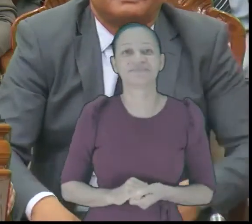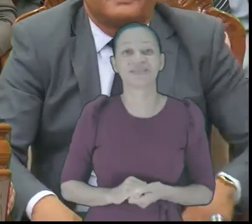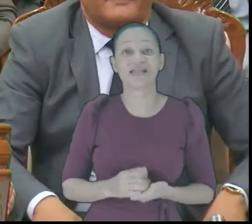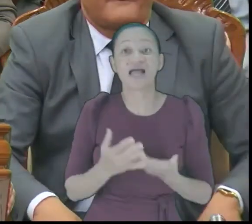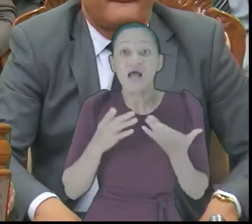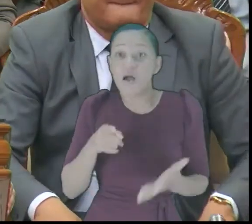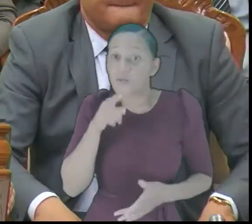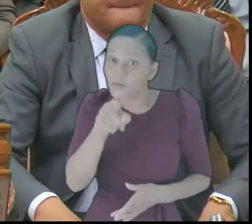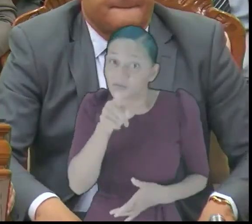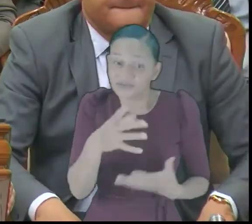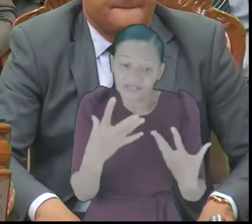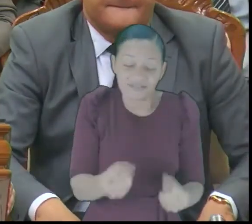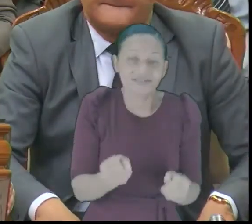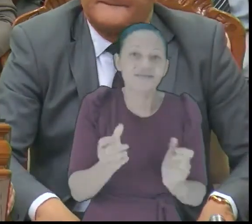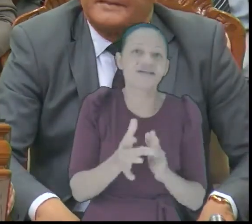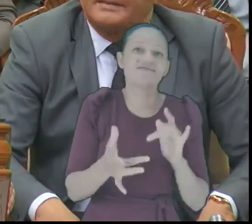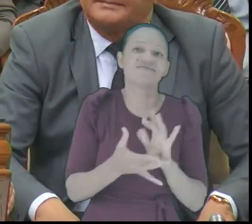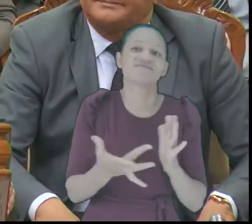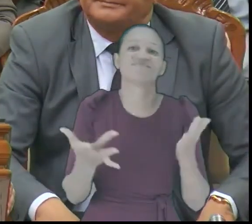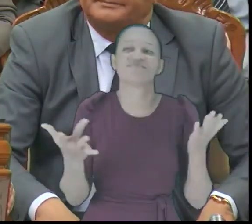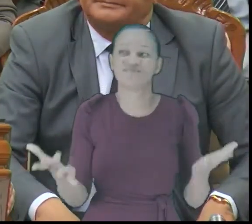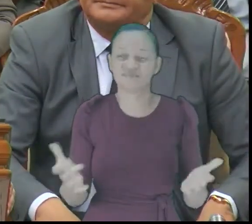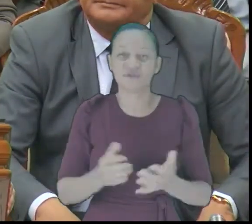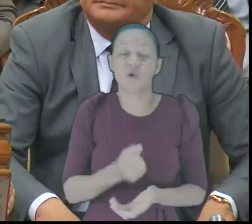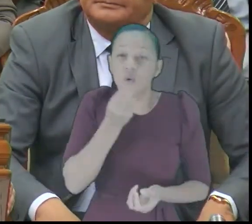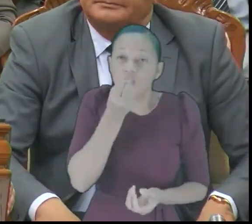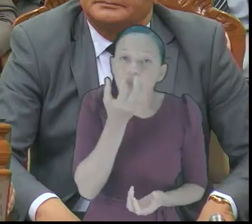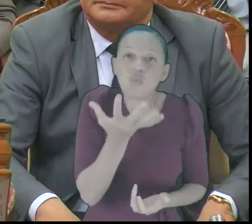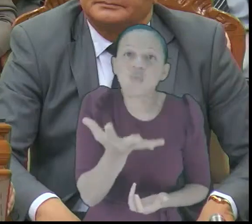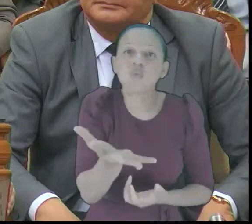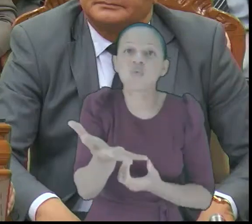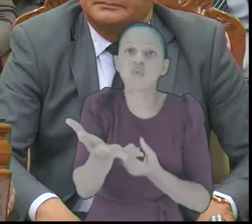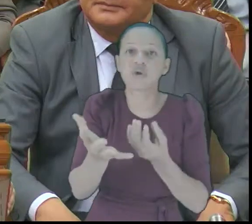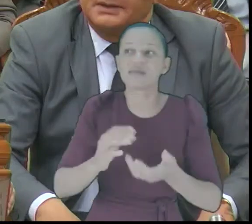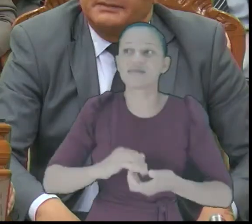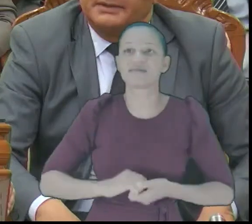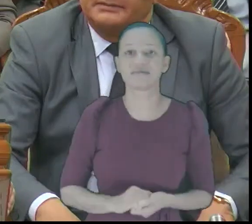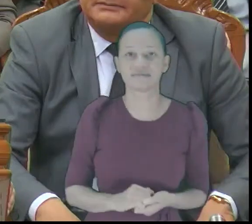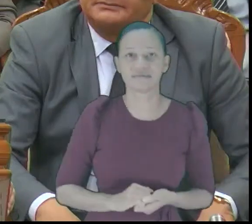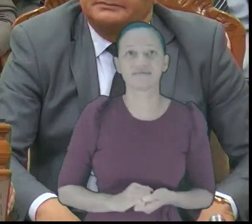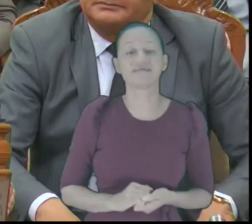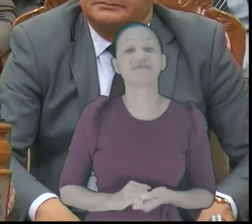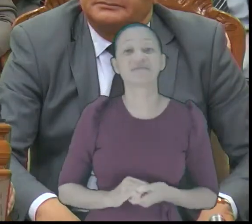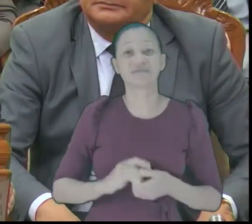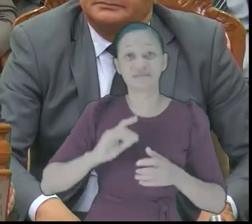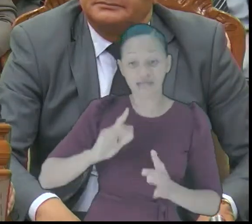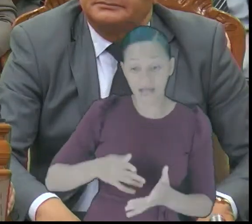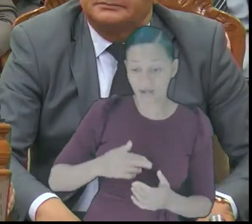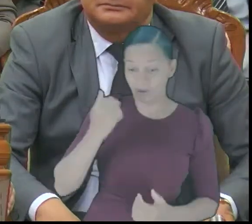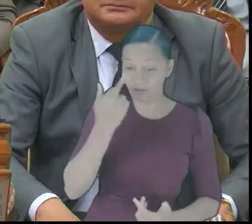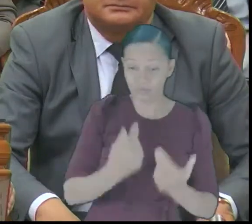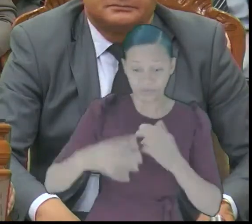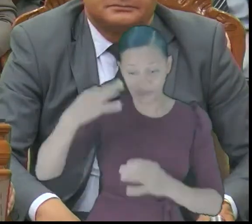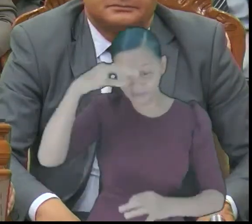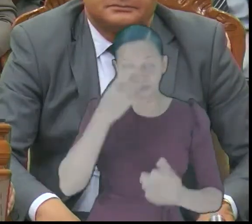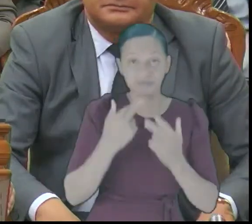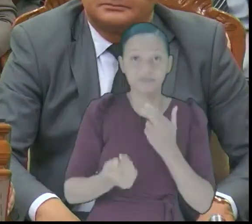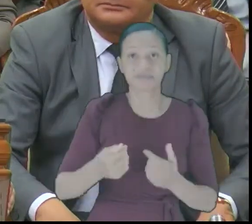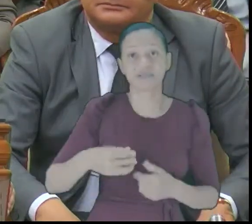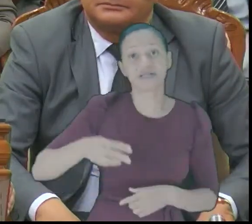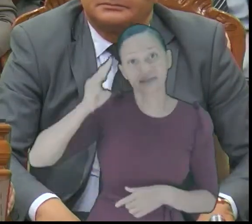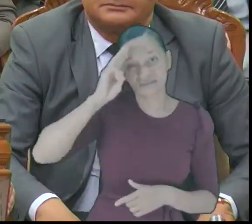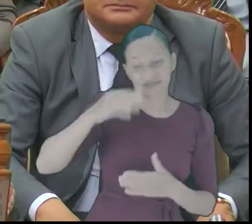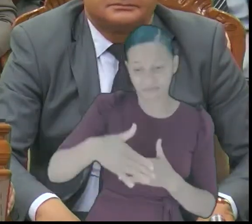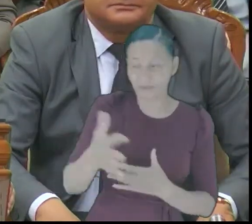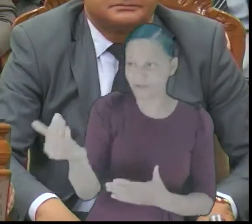você aceitou Jesus, Jesus soprou em você o Espírito Santo. Agora, o batismo com o Espírito Santo, terça-feira, podem